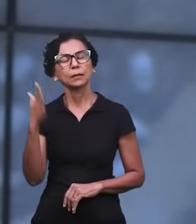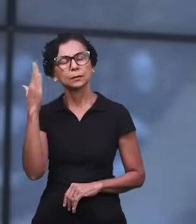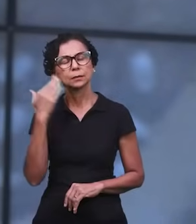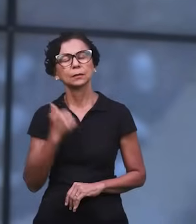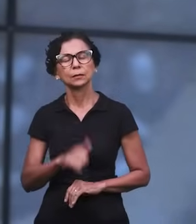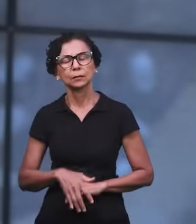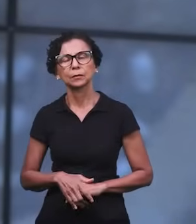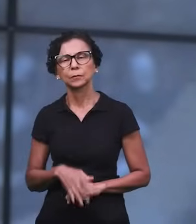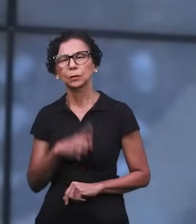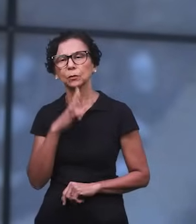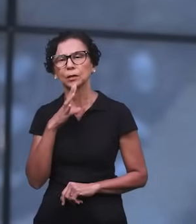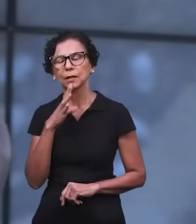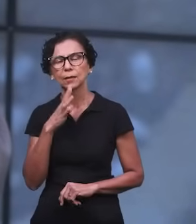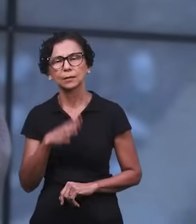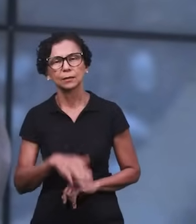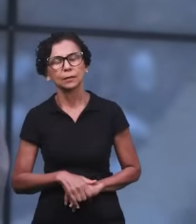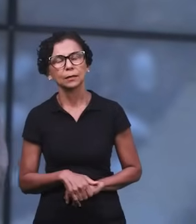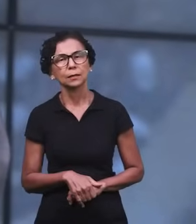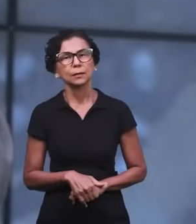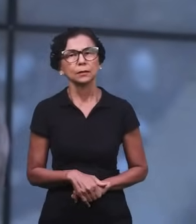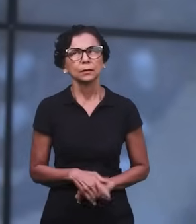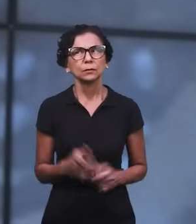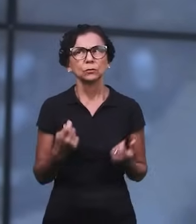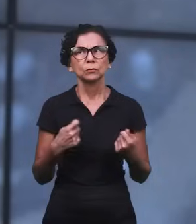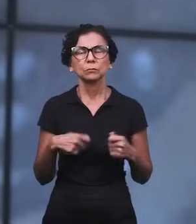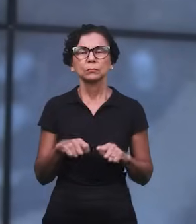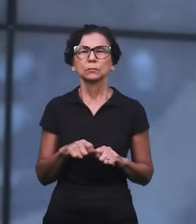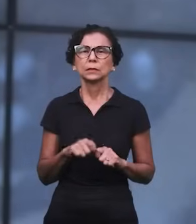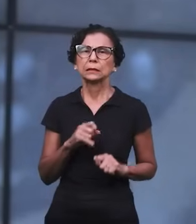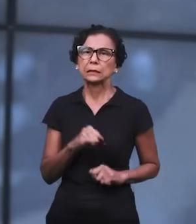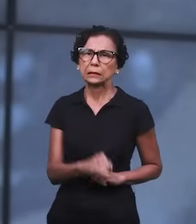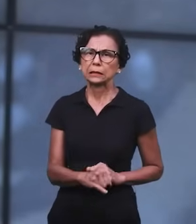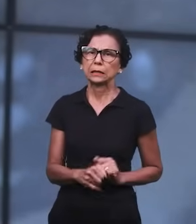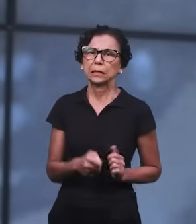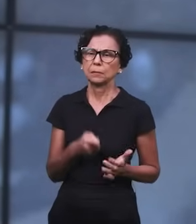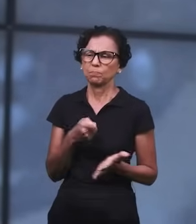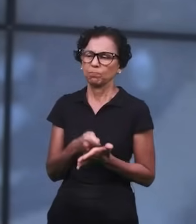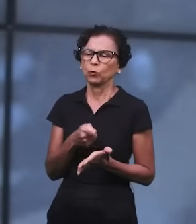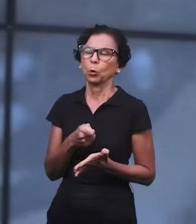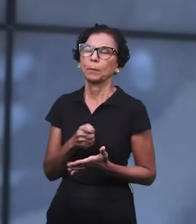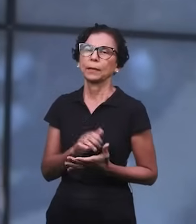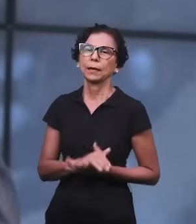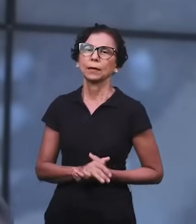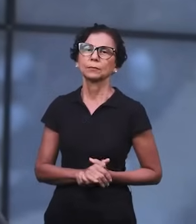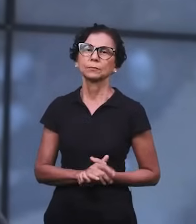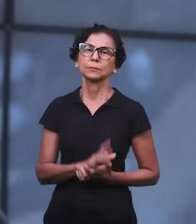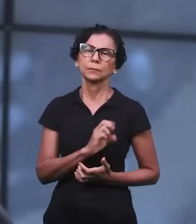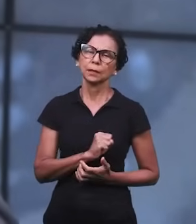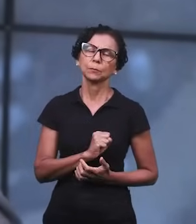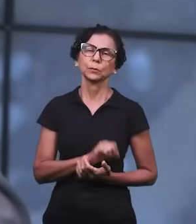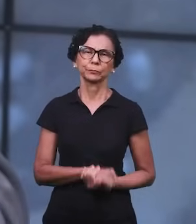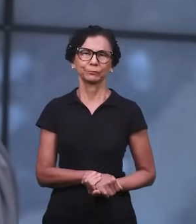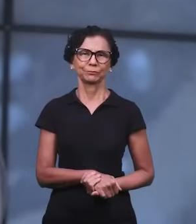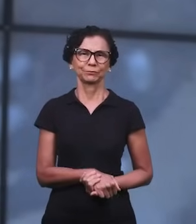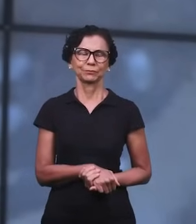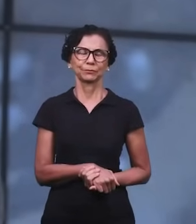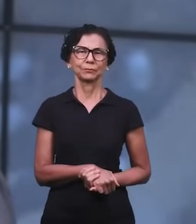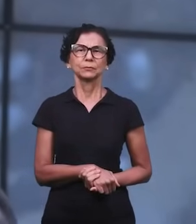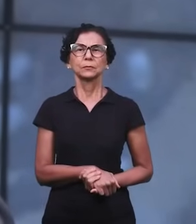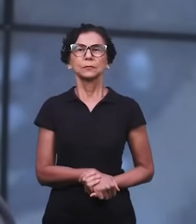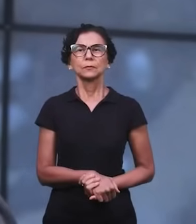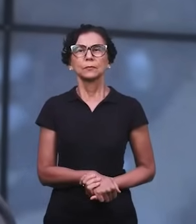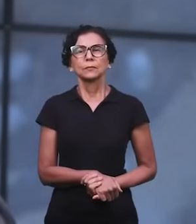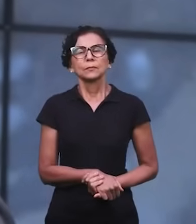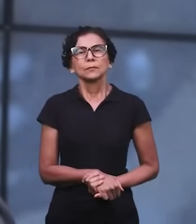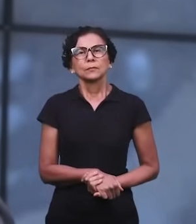Ele sabe, né, o que você está passando. Às vezes, se ele precisar ser um pouco mais firme com você, é por amor, tenha certeza. Mas